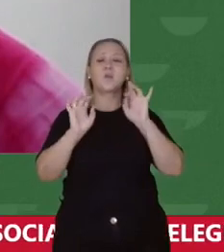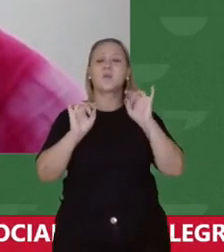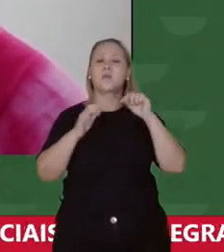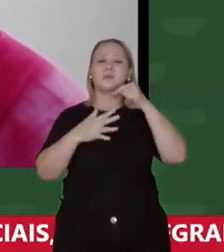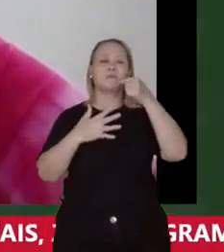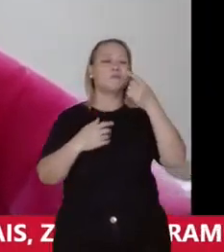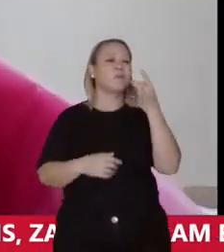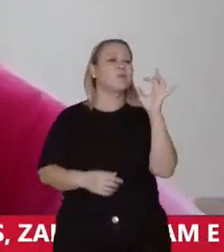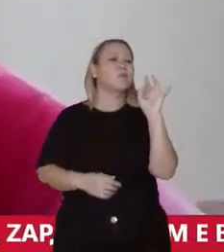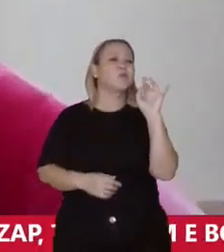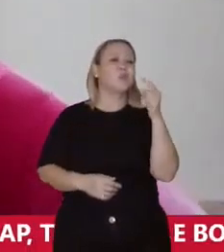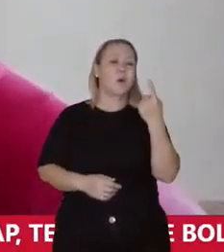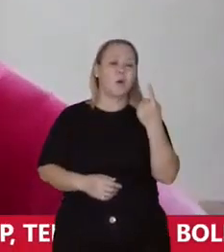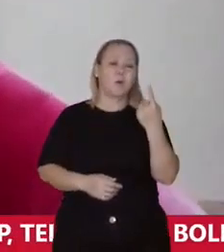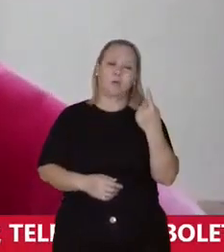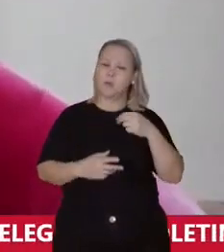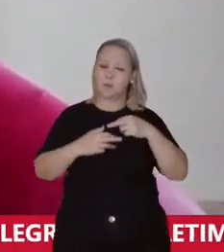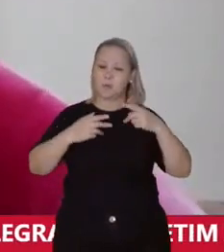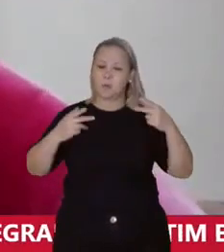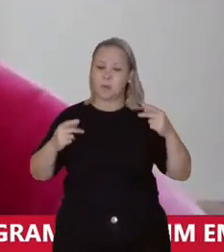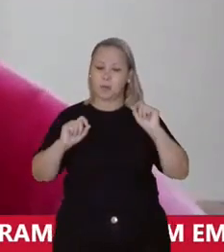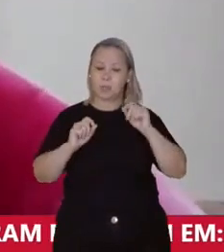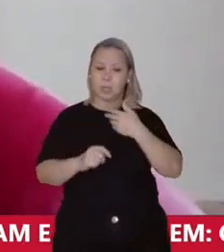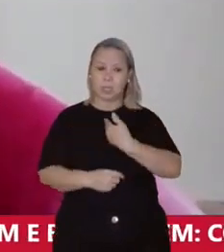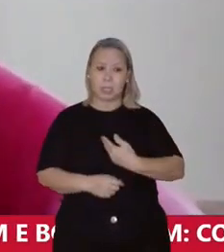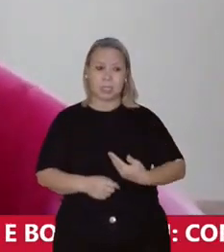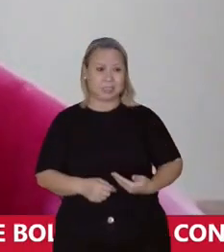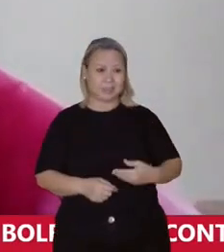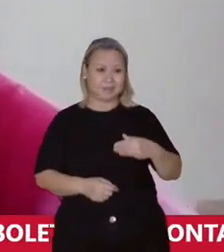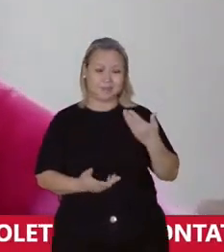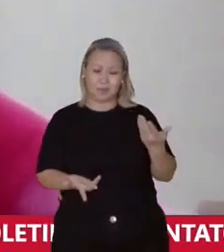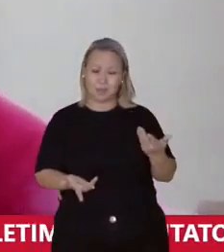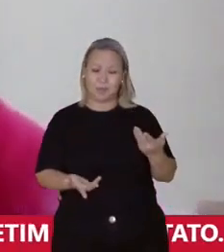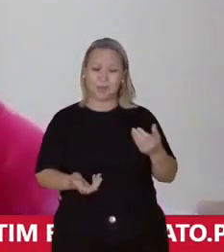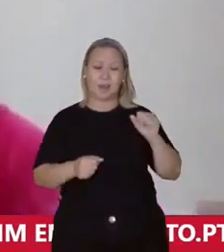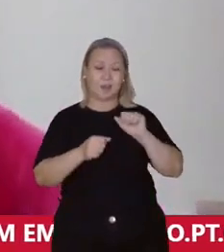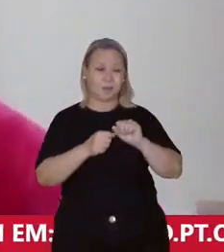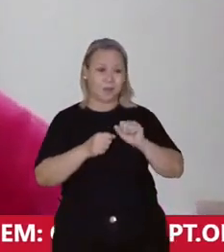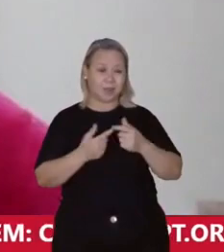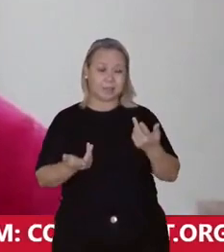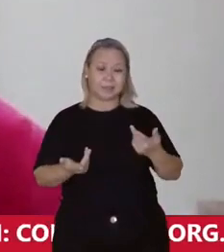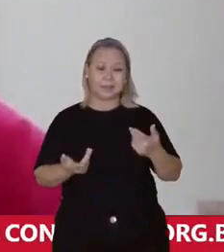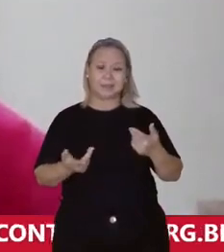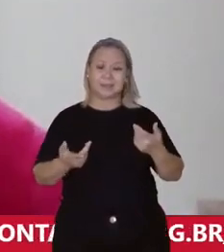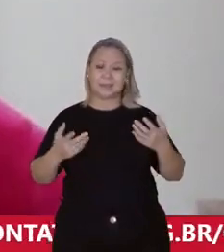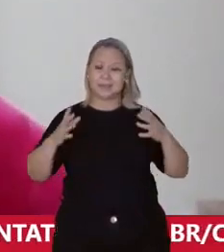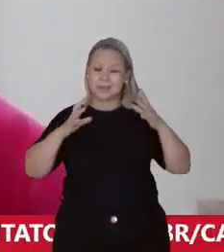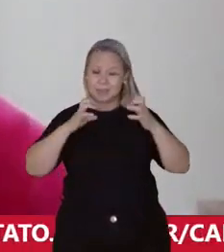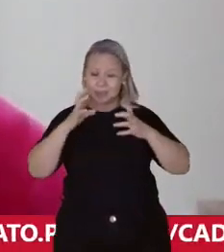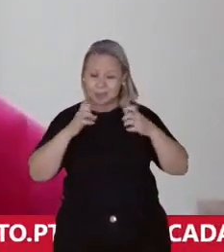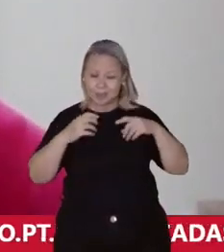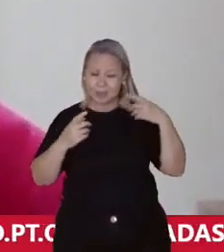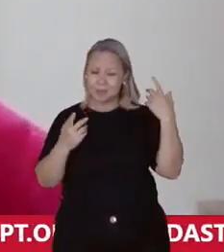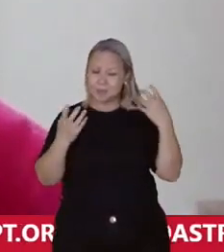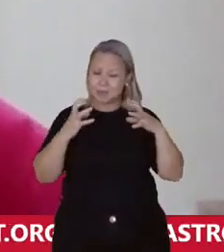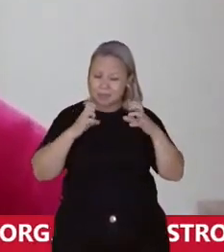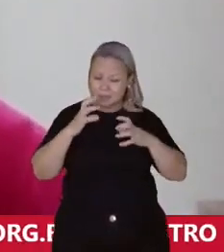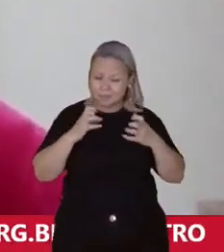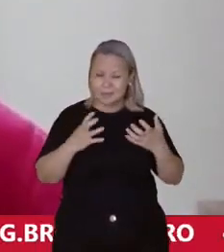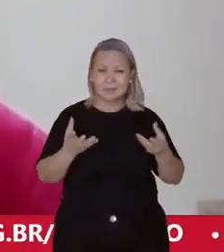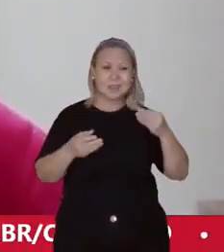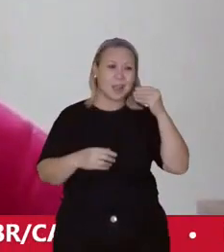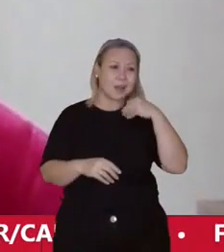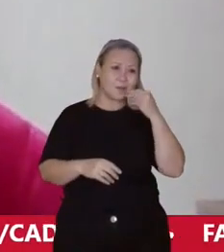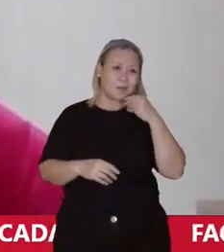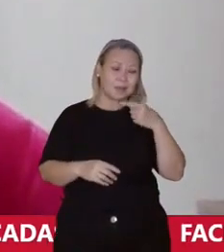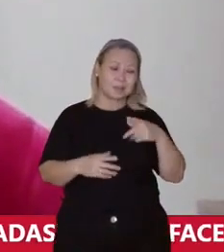desgoverno realizou que pudesse nos maltratar mais ou nos desacreditar mais